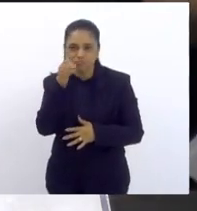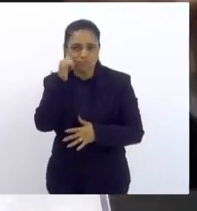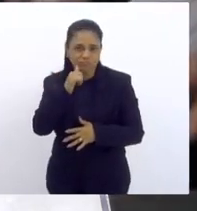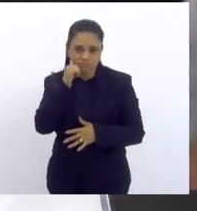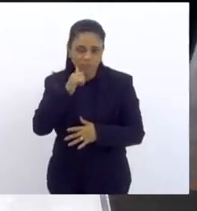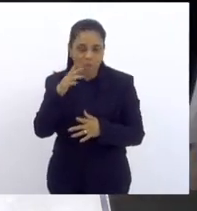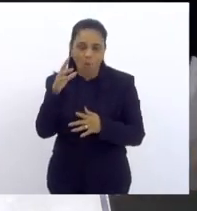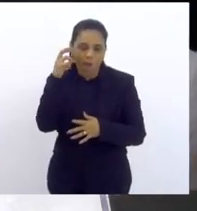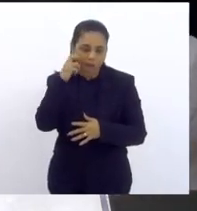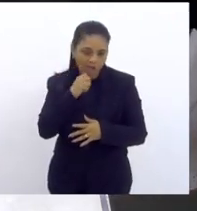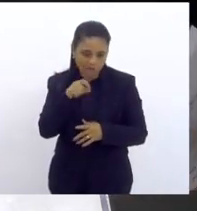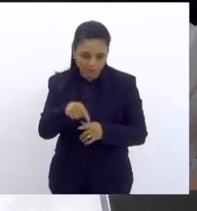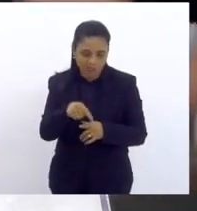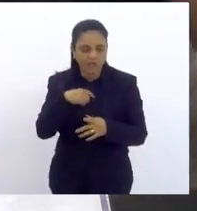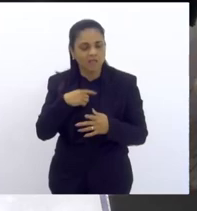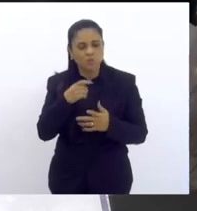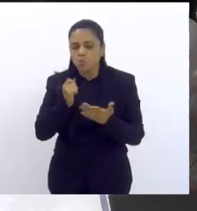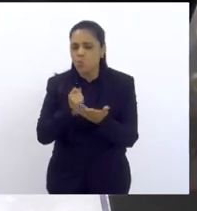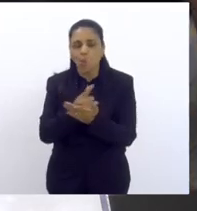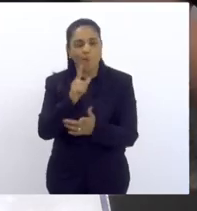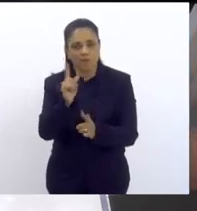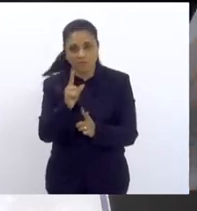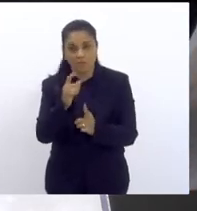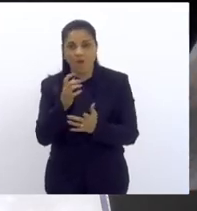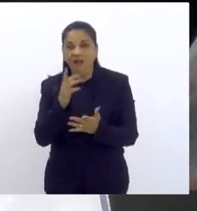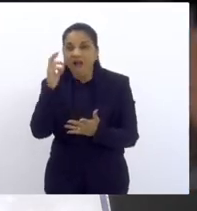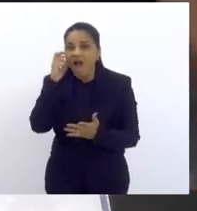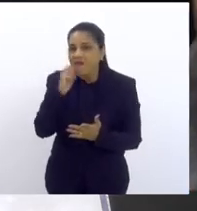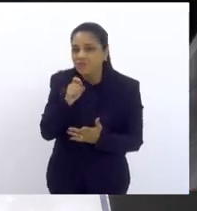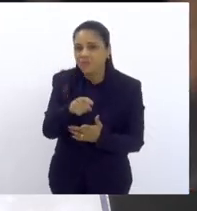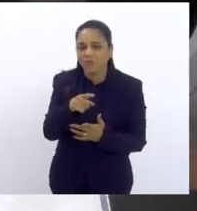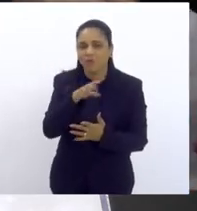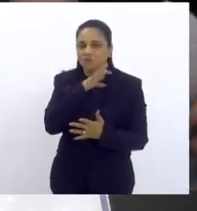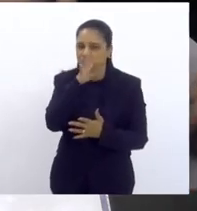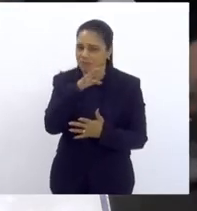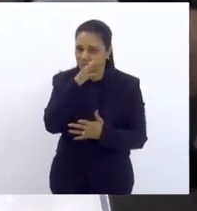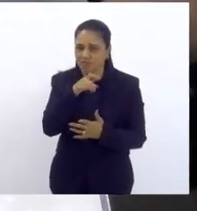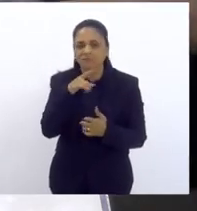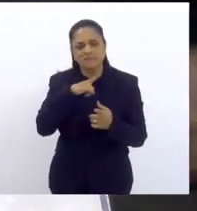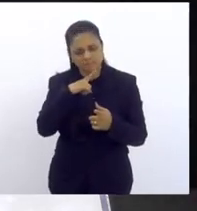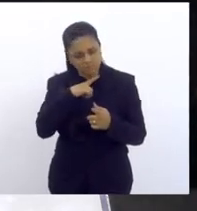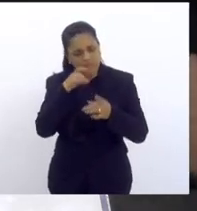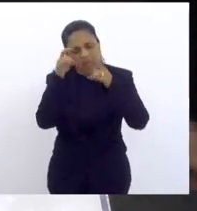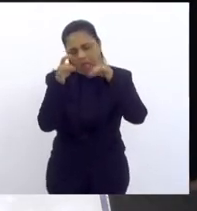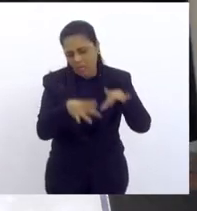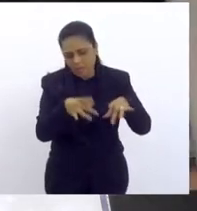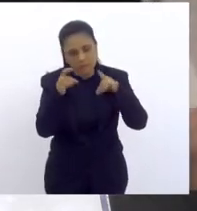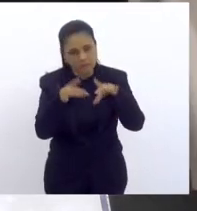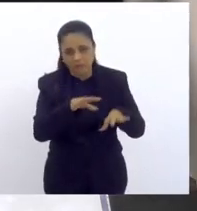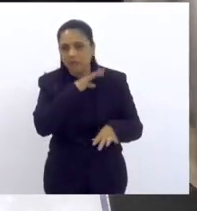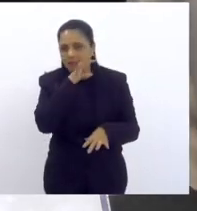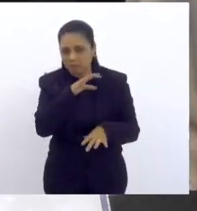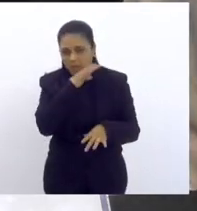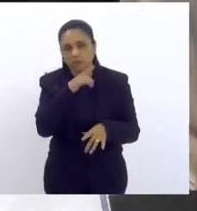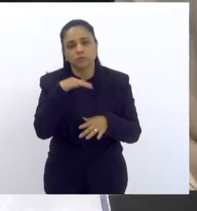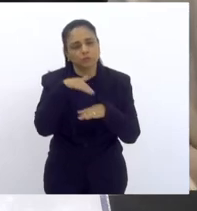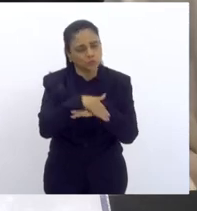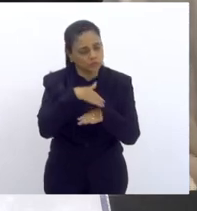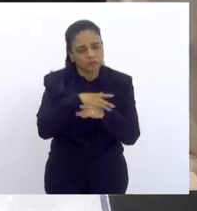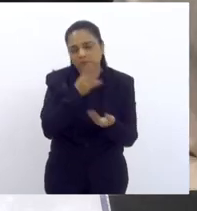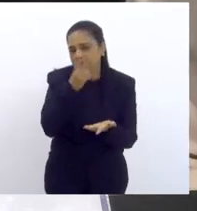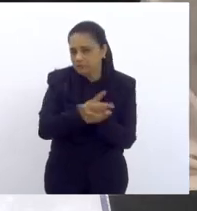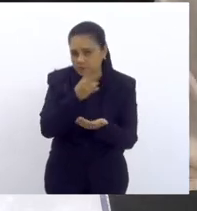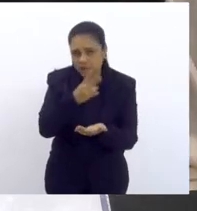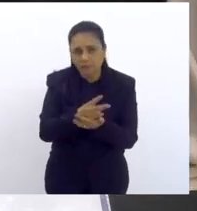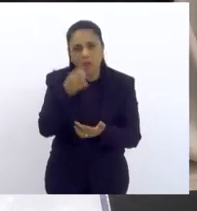animais adotem eu abandono é muito grande geralmente toda noite abandona os animais é um absurdo